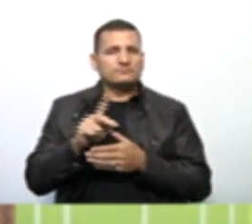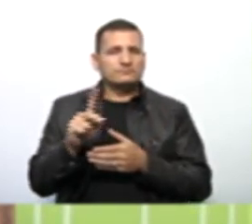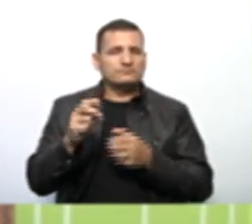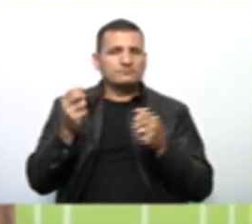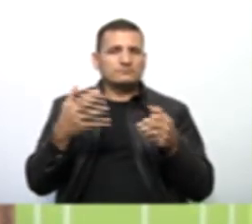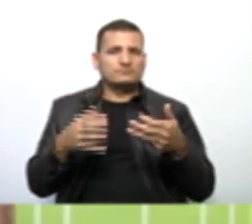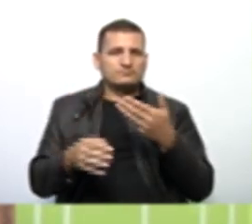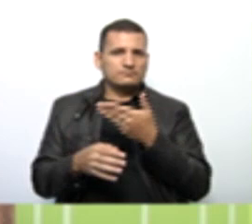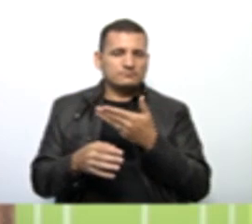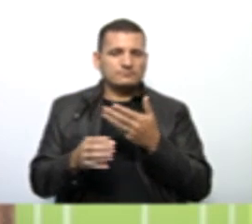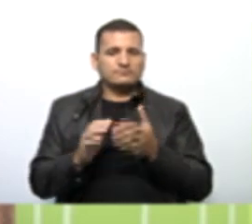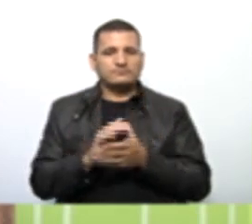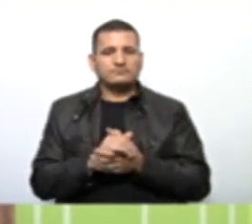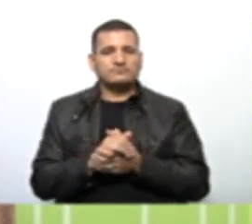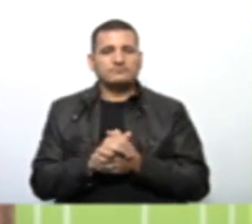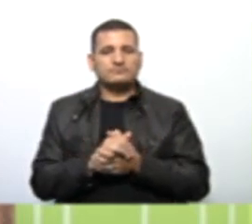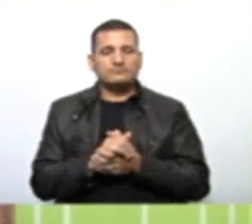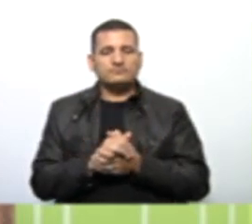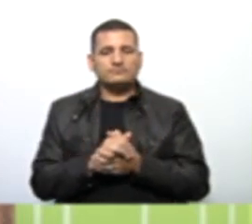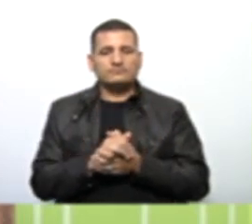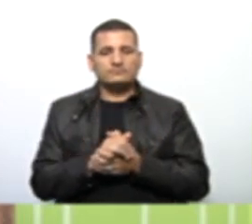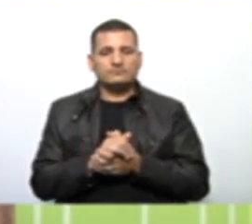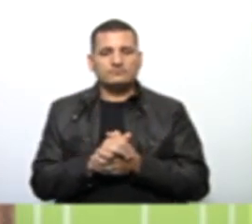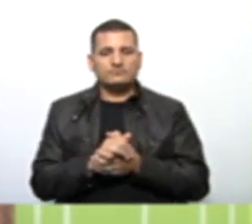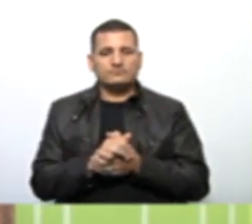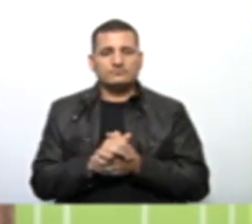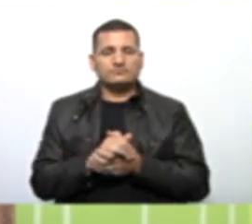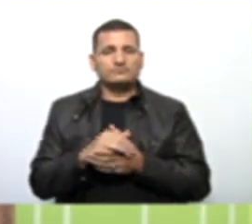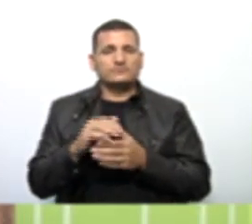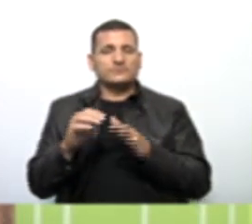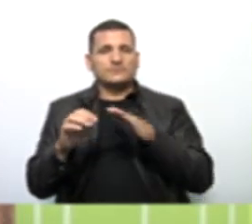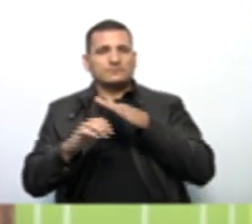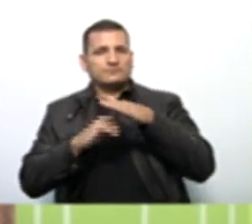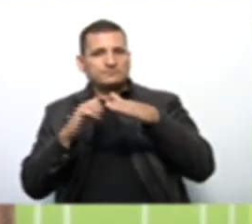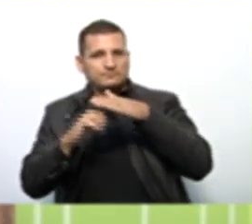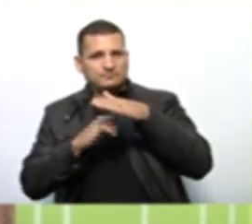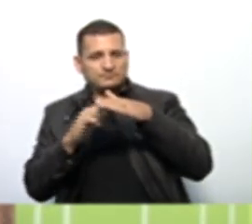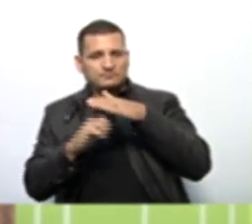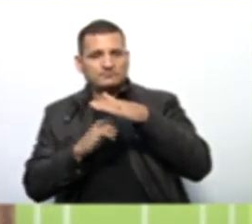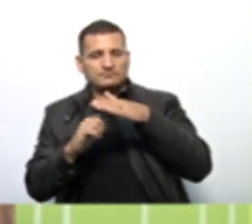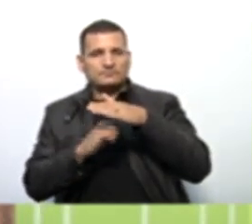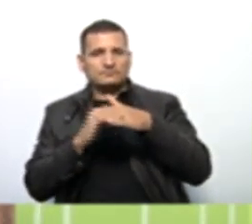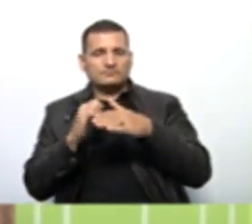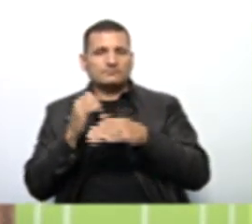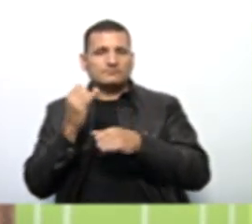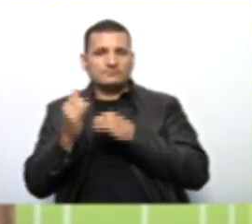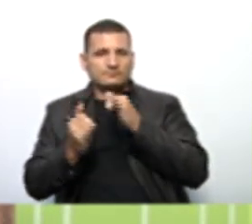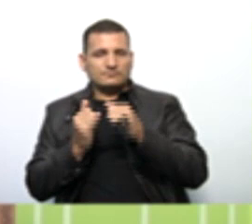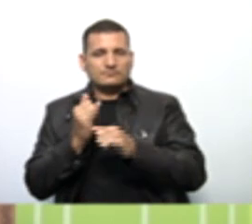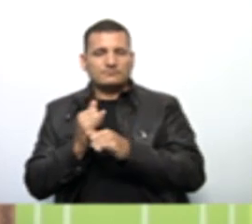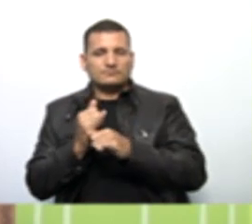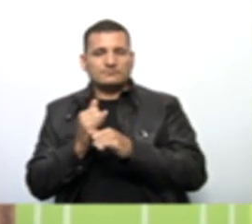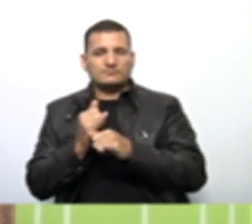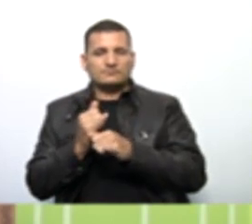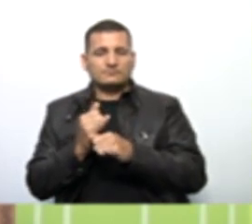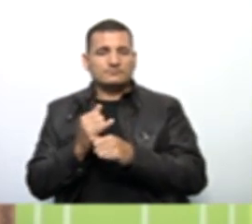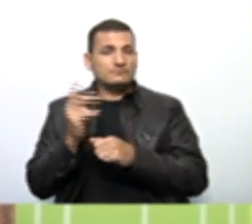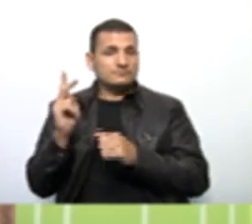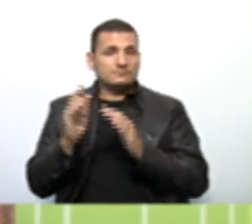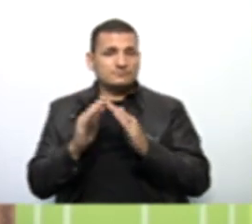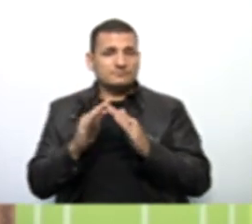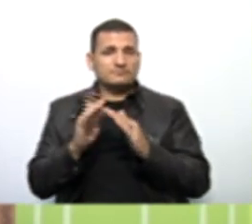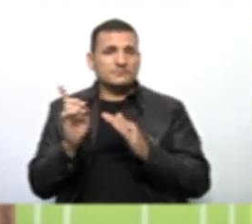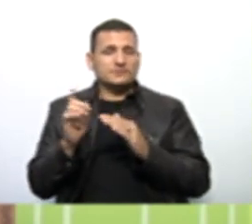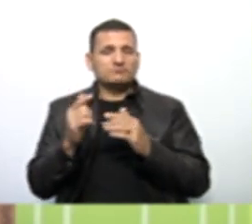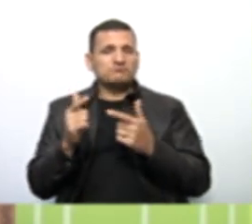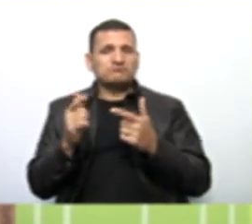mencionando é até a própria operadora da que foi fornecer internet uma casa dele né ela não se